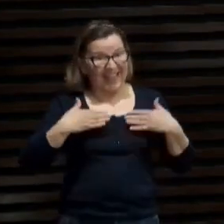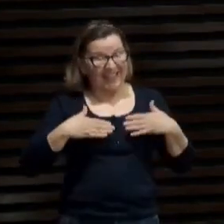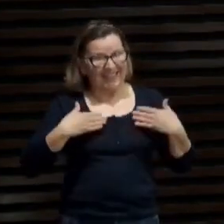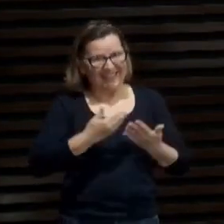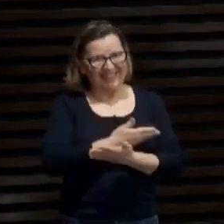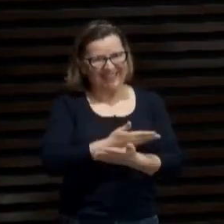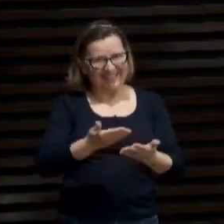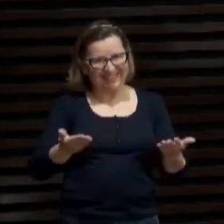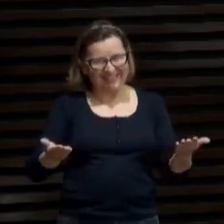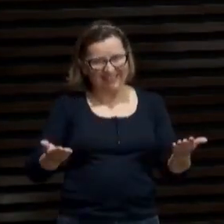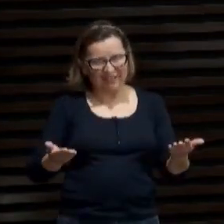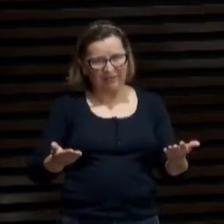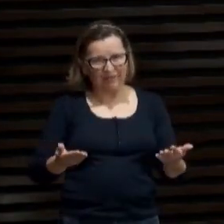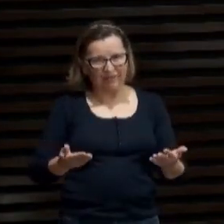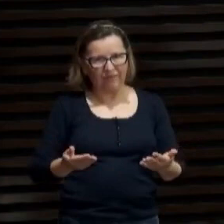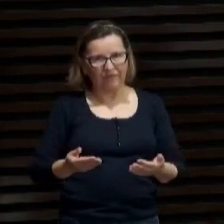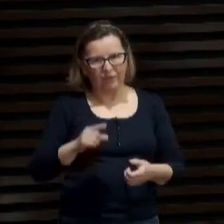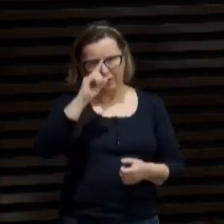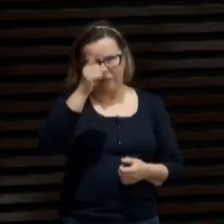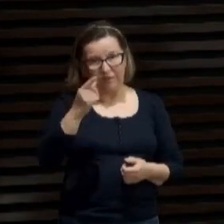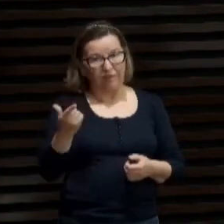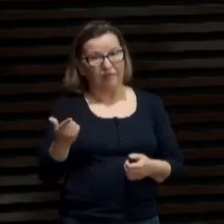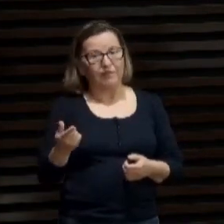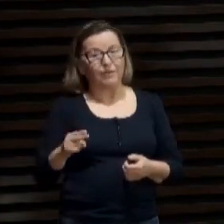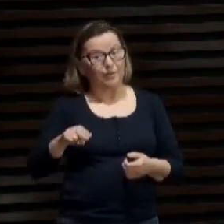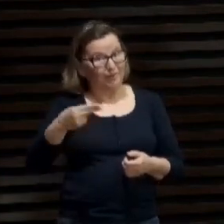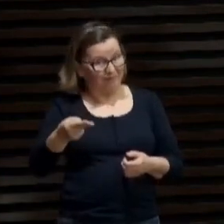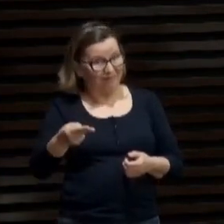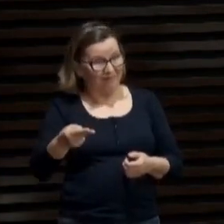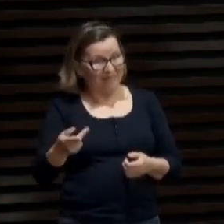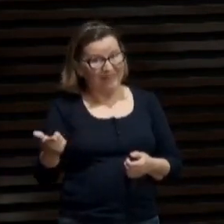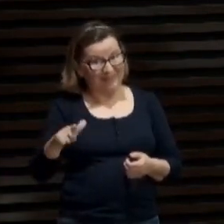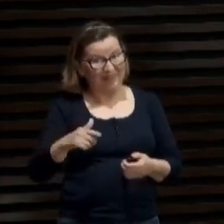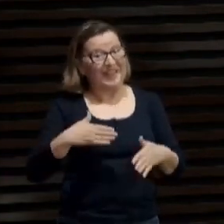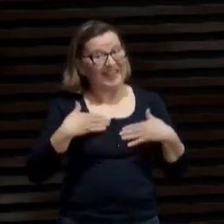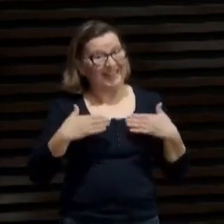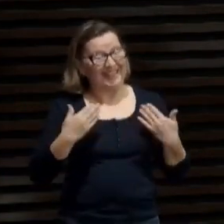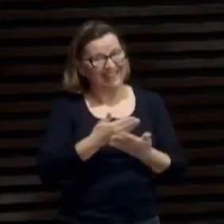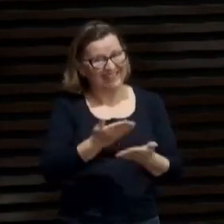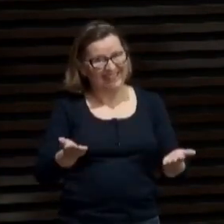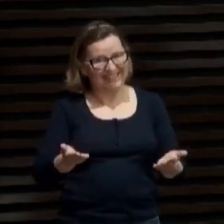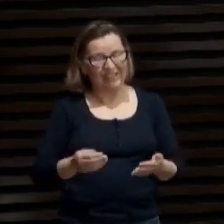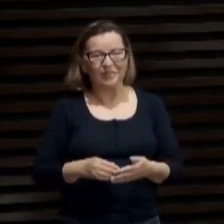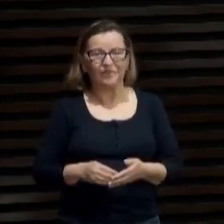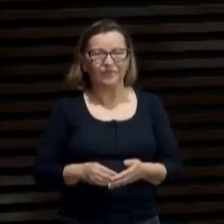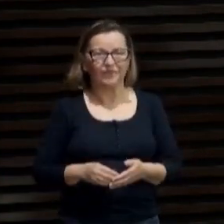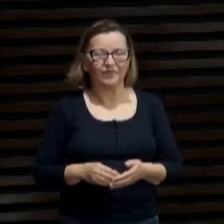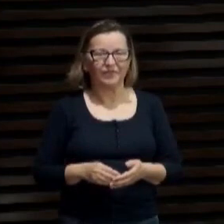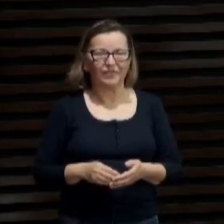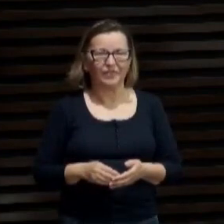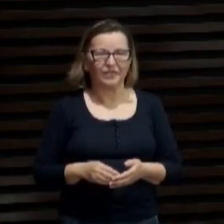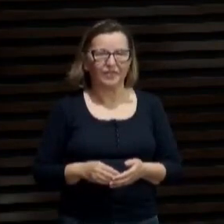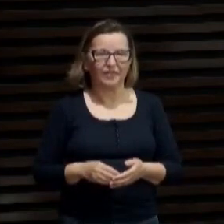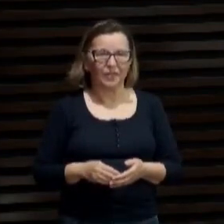Alegrai-vos. E é um imperativo duplo. Outra vez digo, alegrai-vos. De modo que quando nós andamos sem alegria, meus amados,